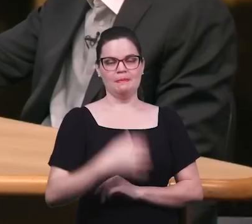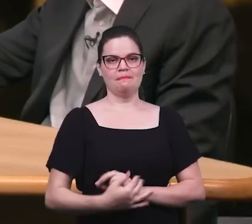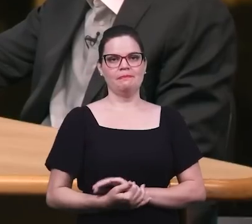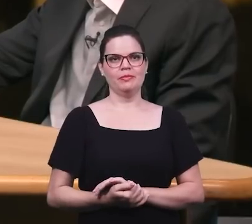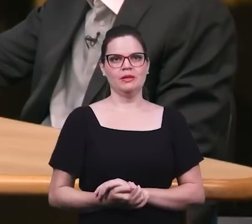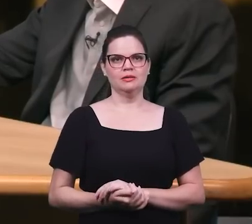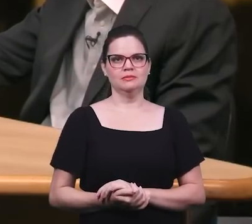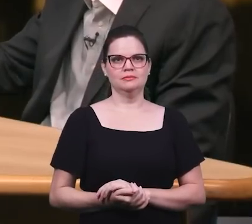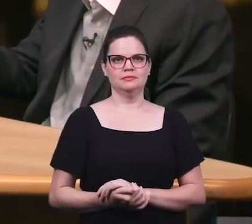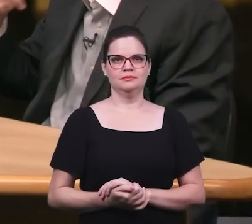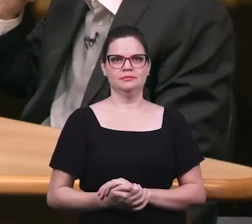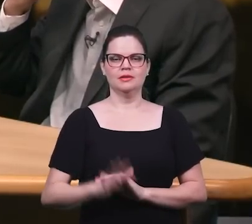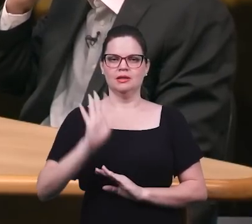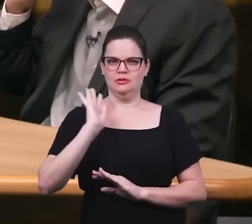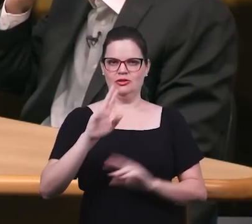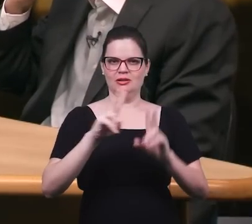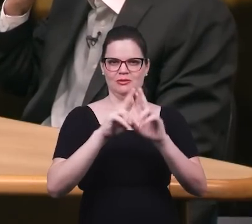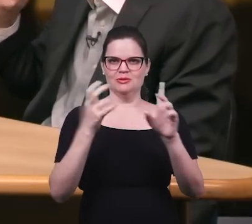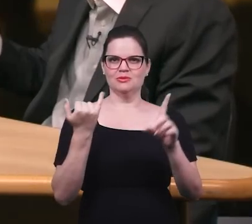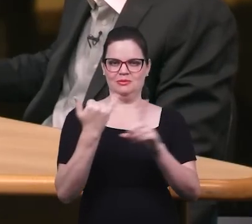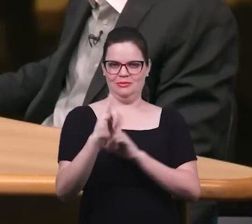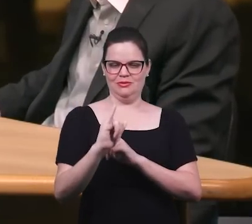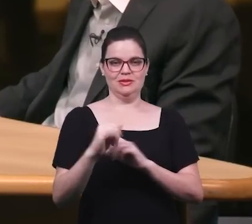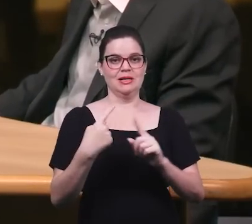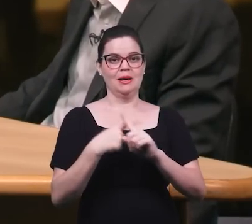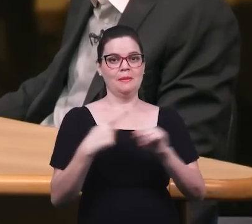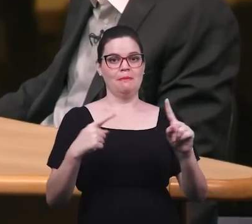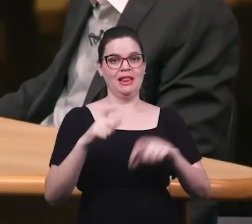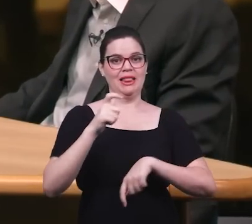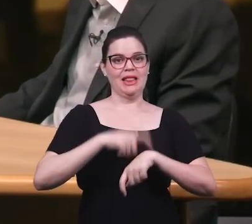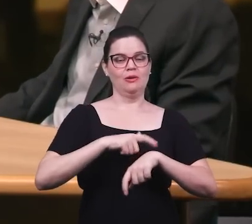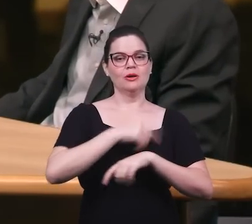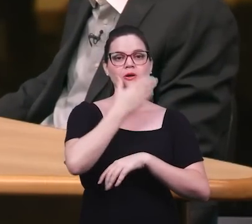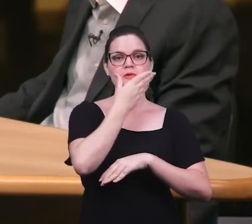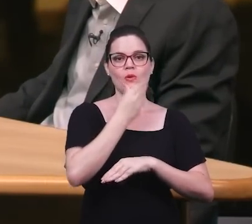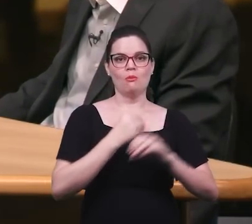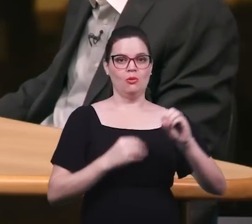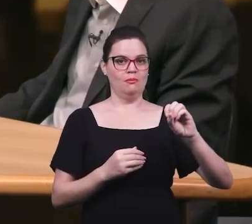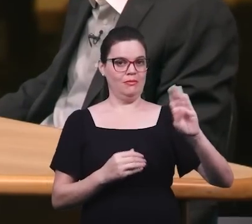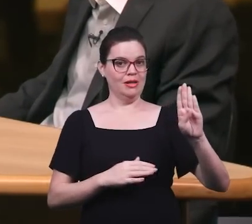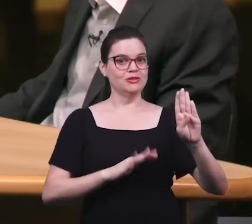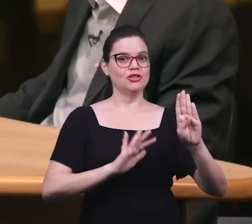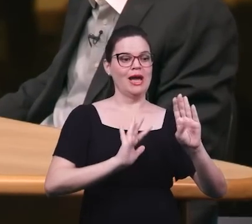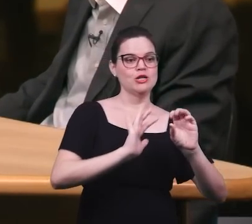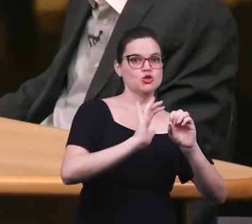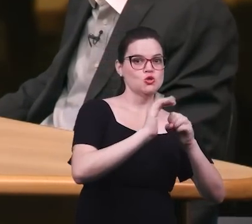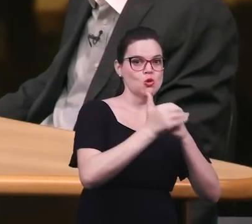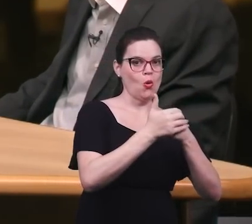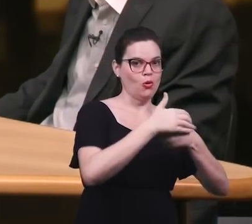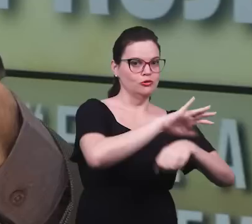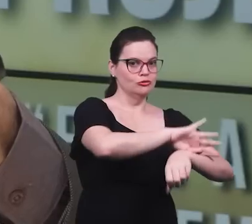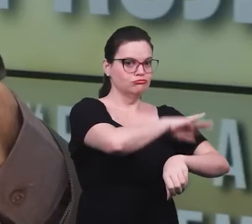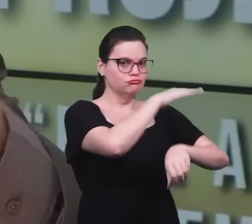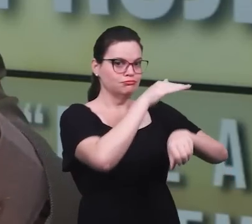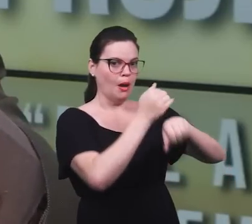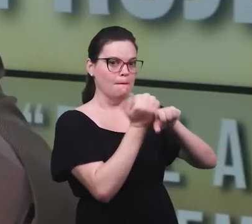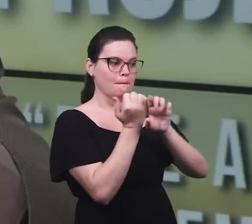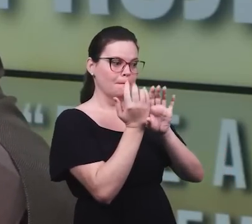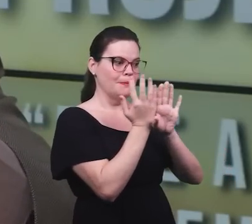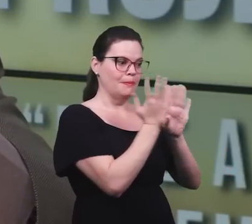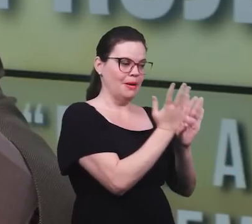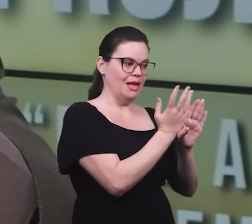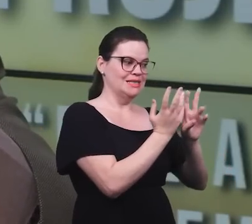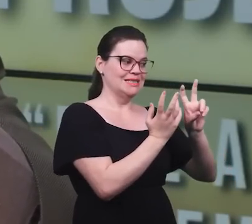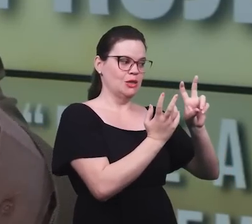que, falando sobre a profecia, quando Obadias esconde os profetas, a palavra fala que ele fez de